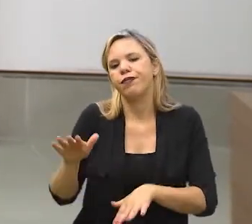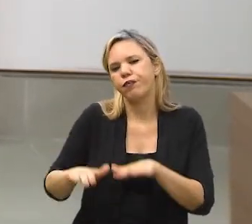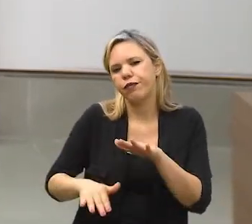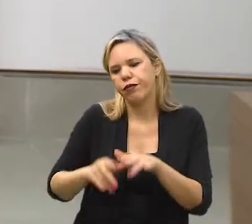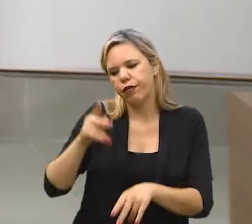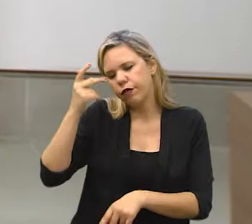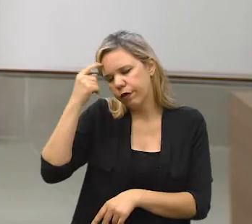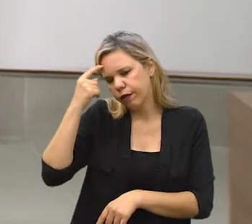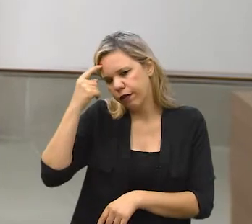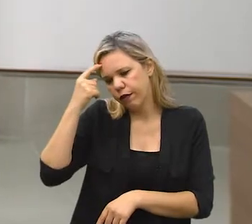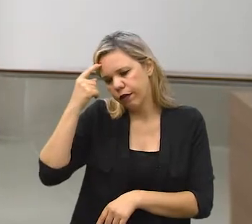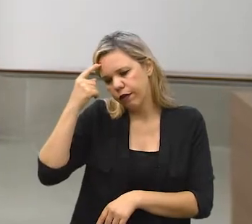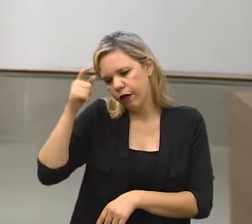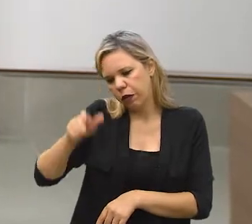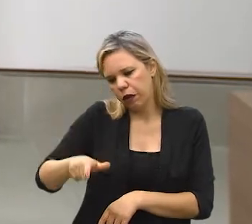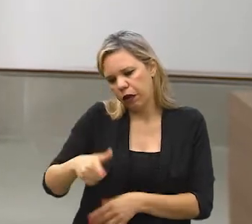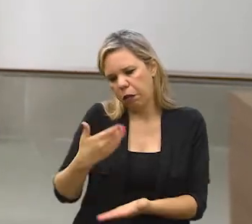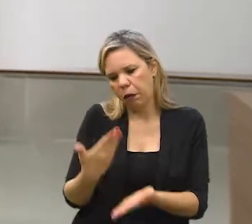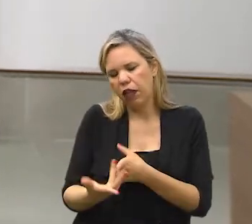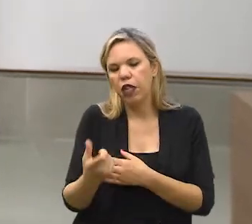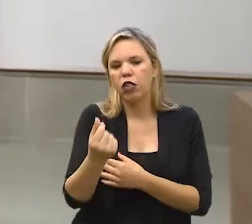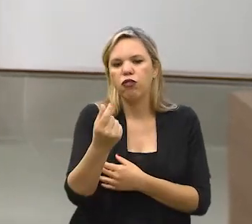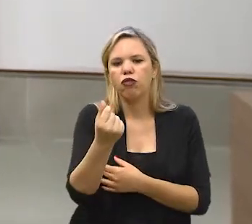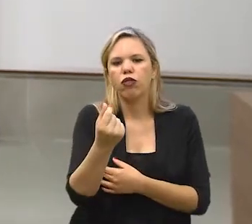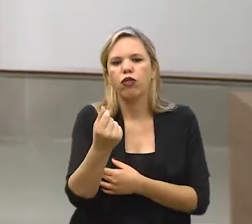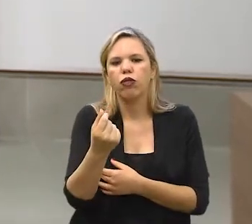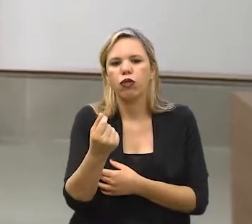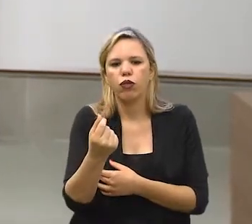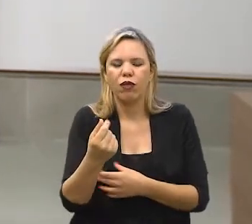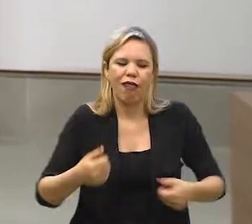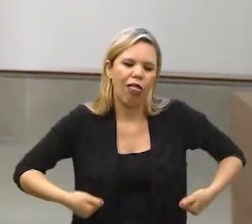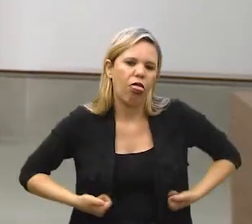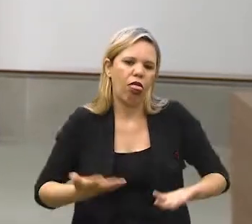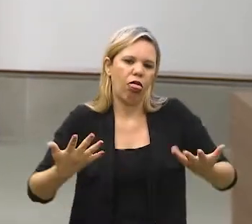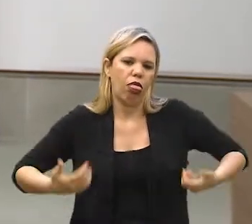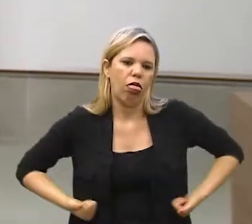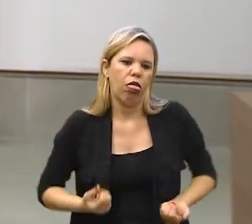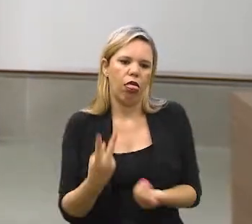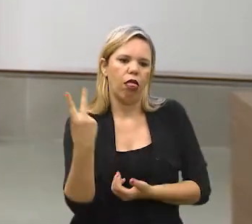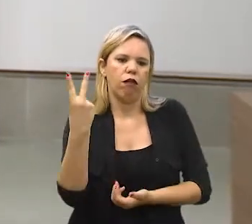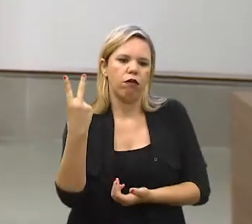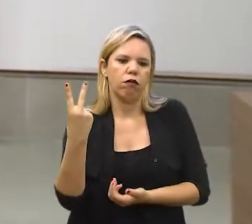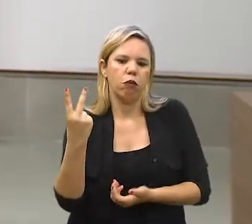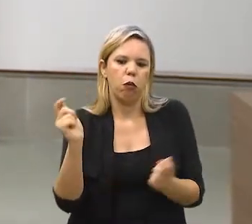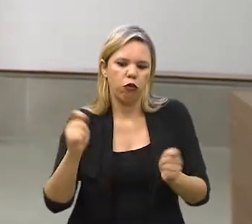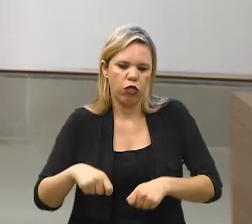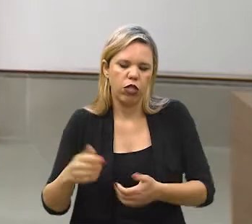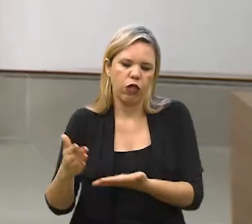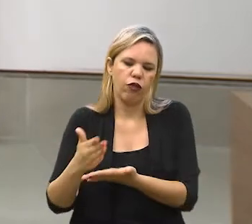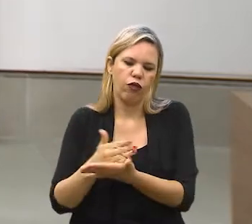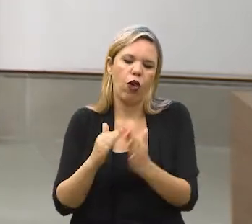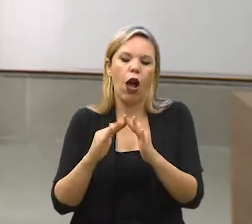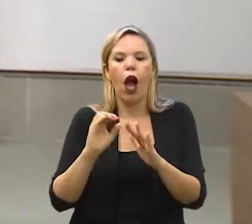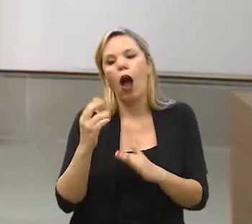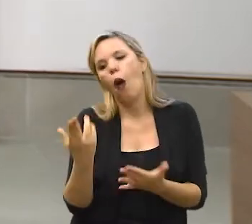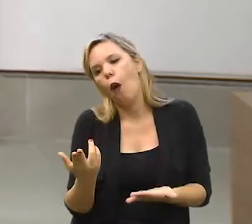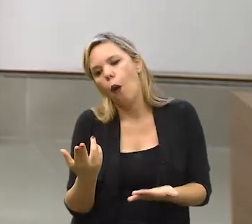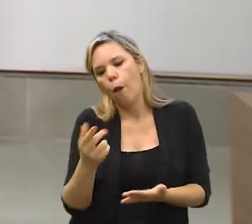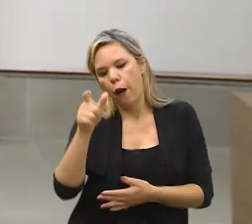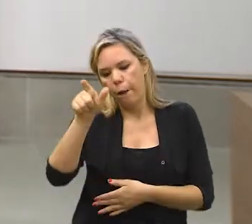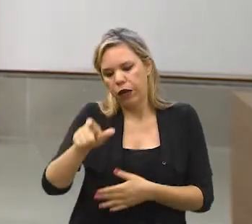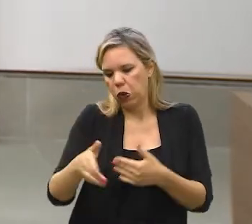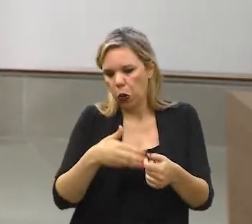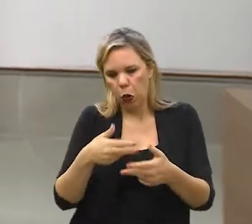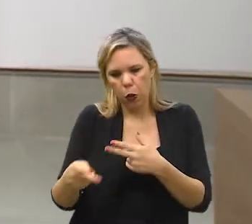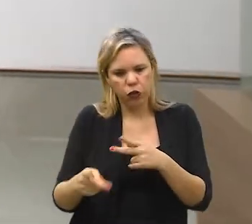a pessoa pensa que está perdendo dinheiro, porque está gastando um valor que poderia ser o do financiamento, mas para uma pessoa